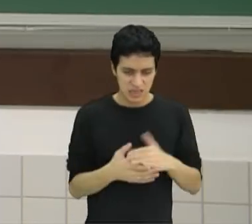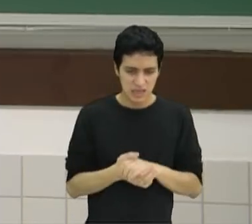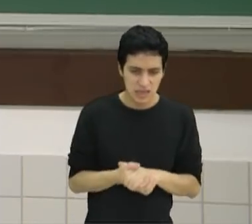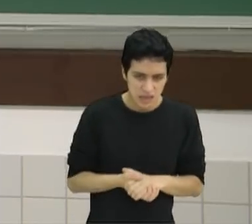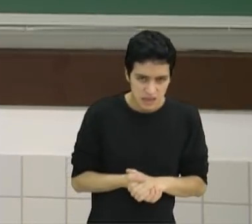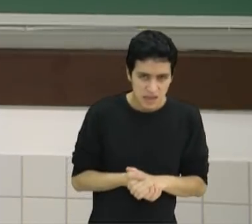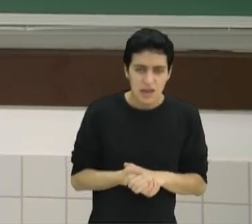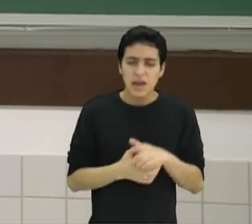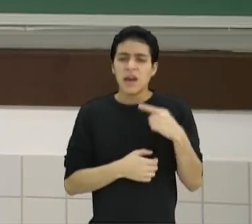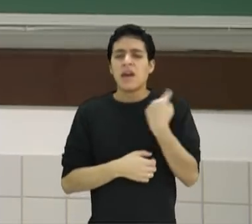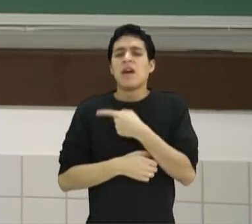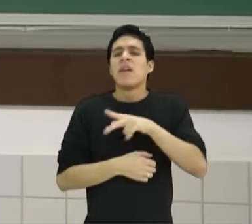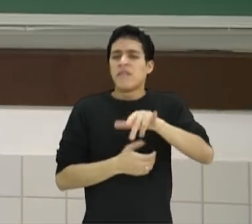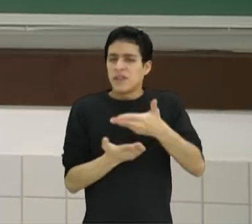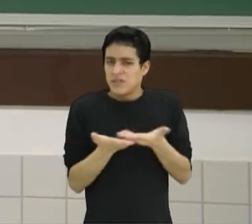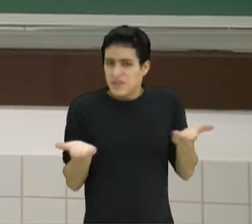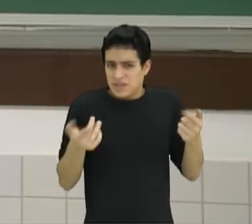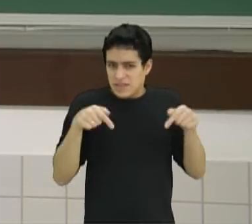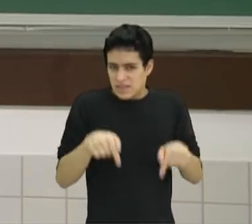que iremos trabalhar.